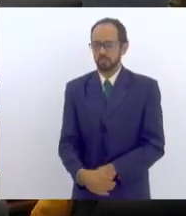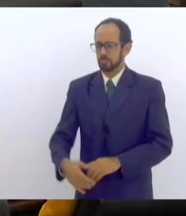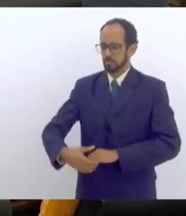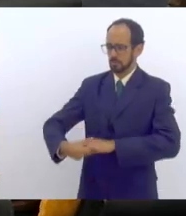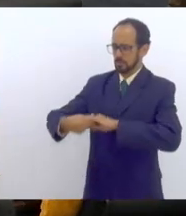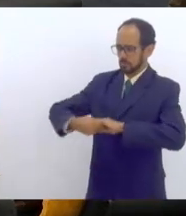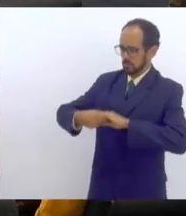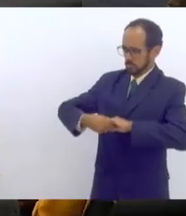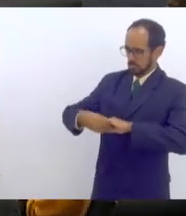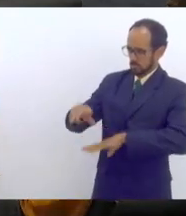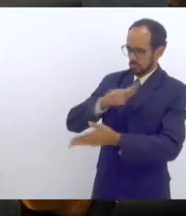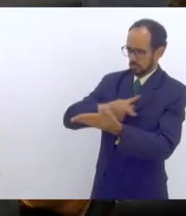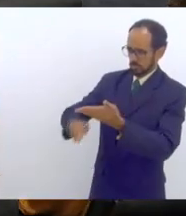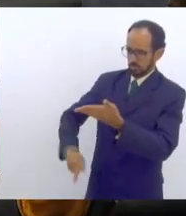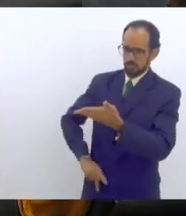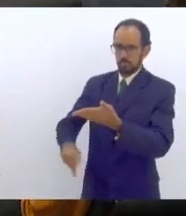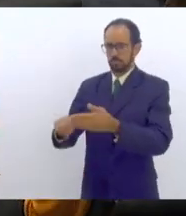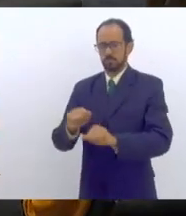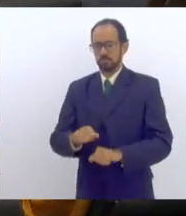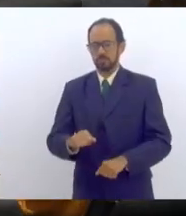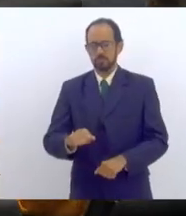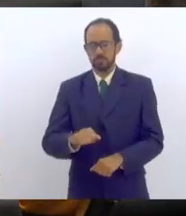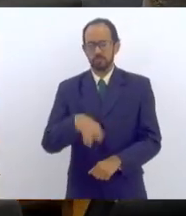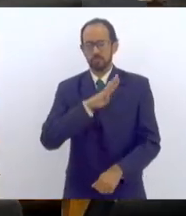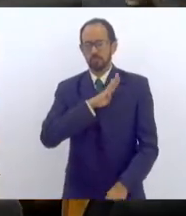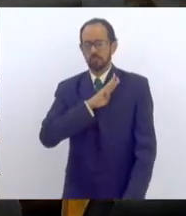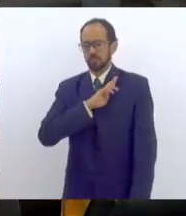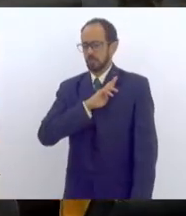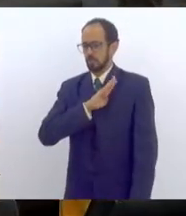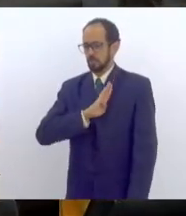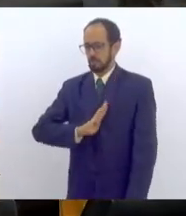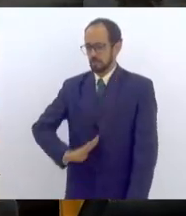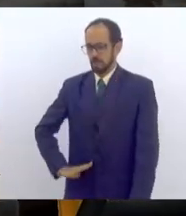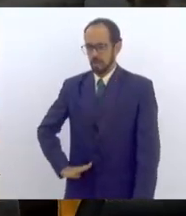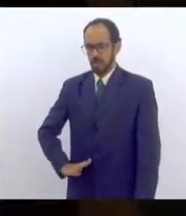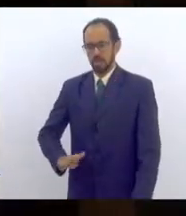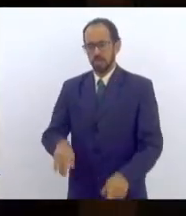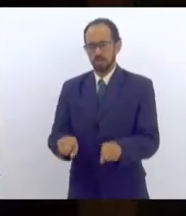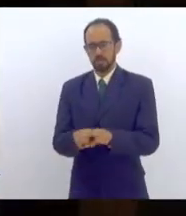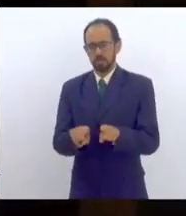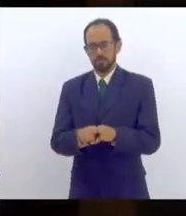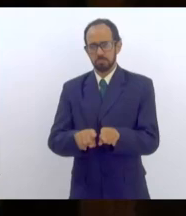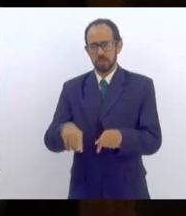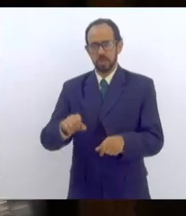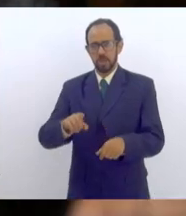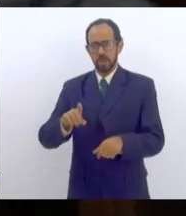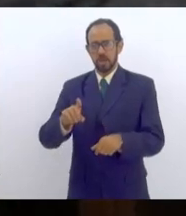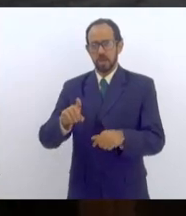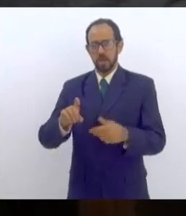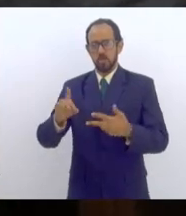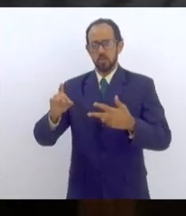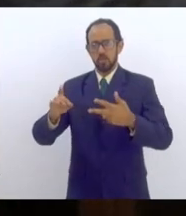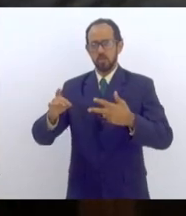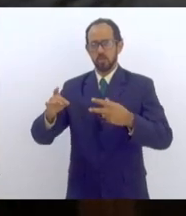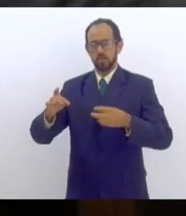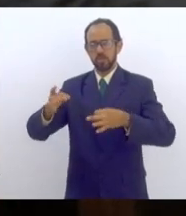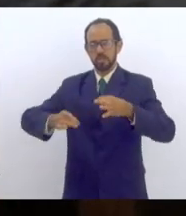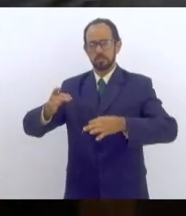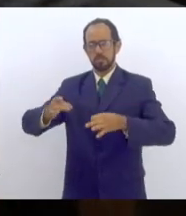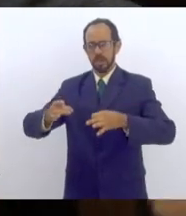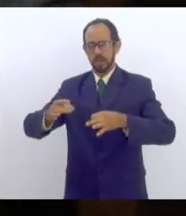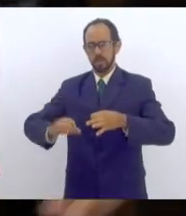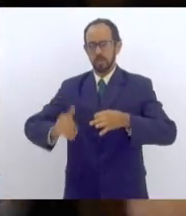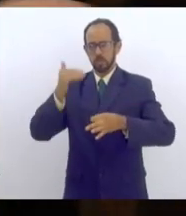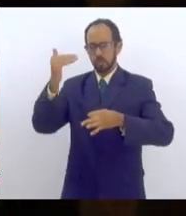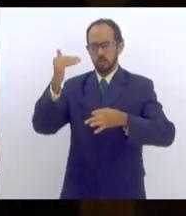presidente Rodrigo Bracelar, o presidente do tribunal, desembargador Ricardo Cardoso. Um cumprimento especial